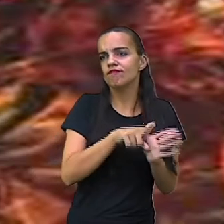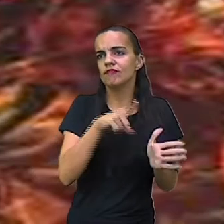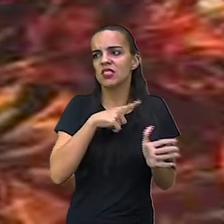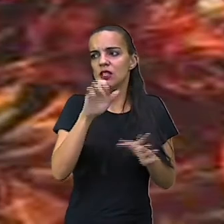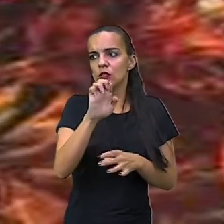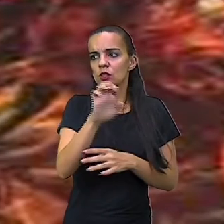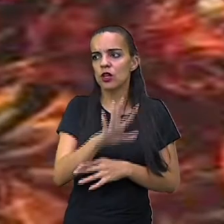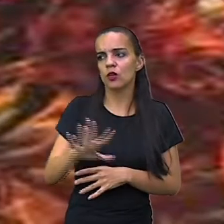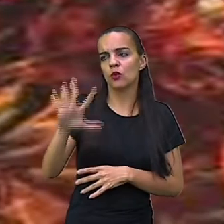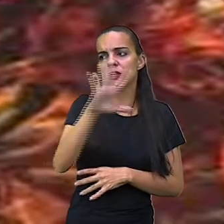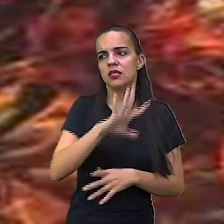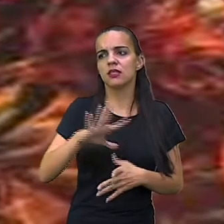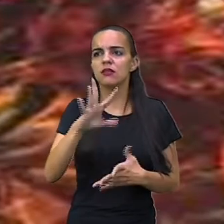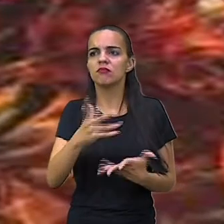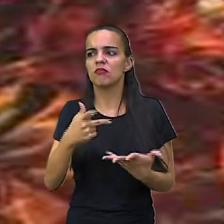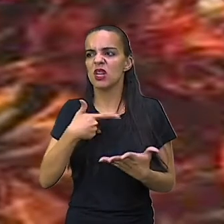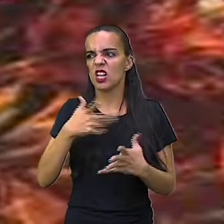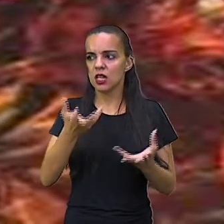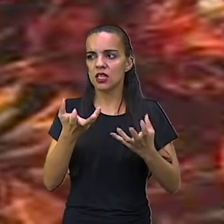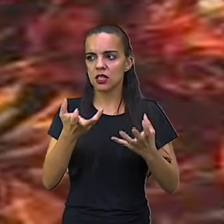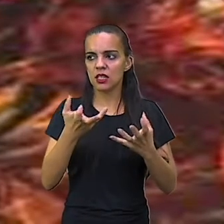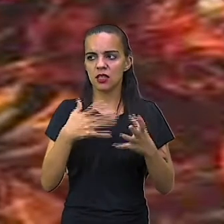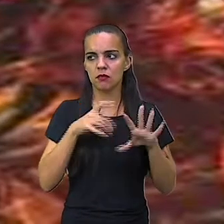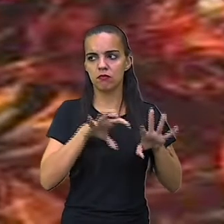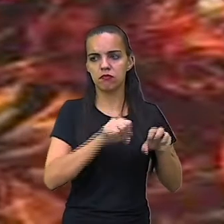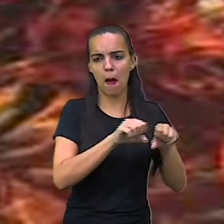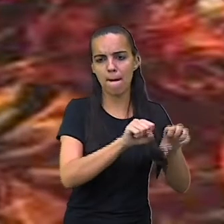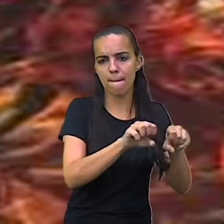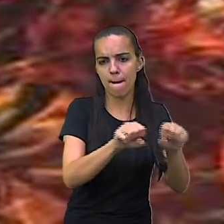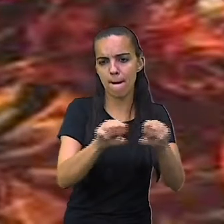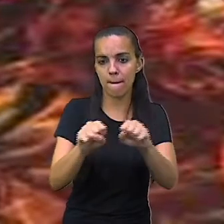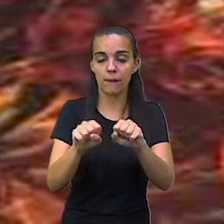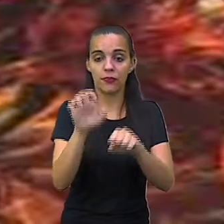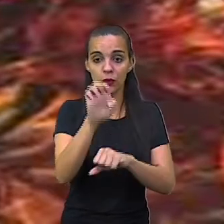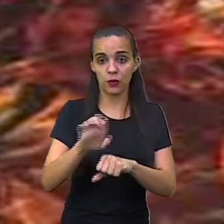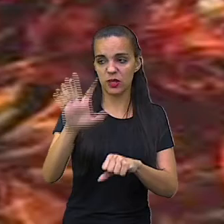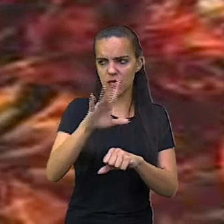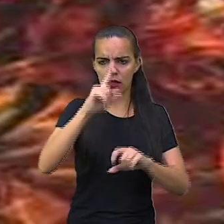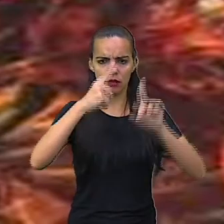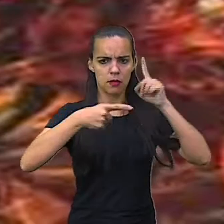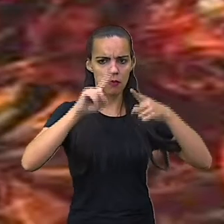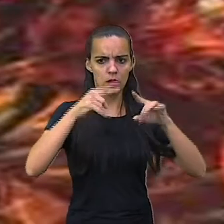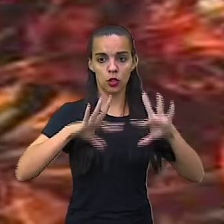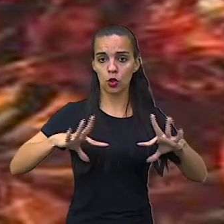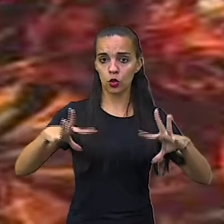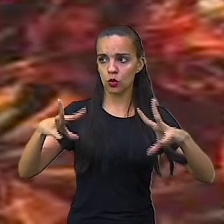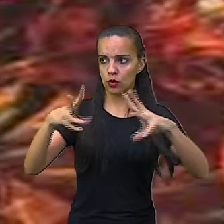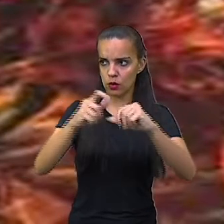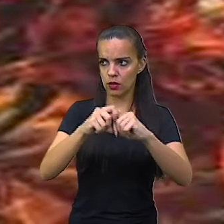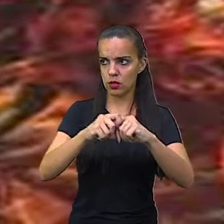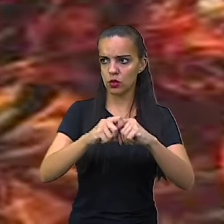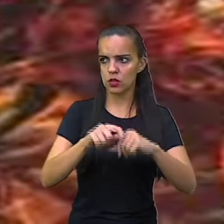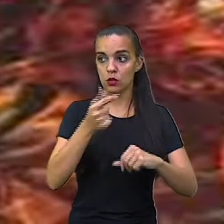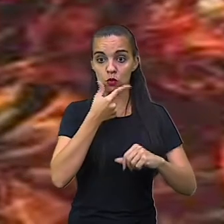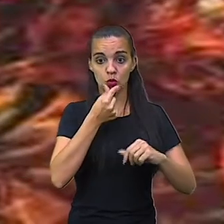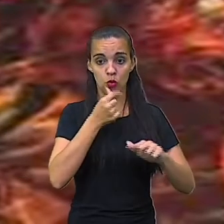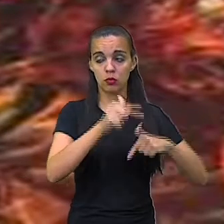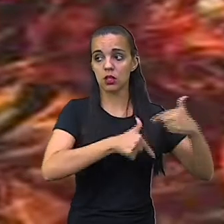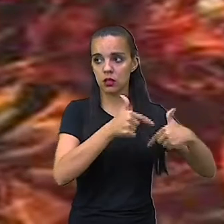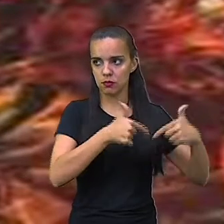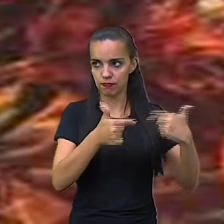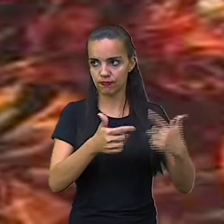Estado ele domina todas as áreas, no socialismo, ou seja, em nome dos